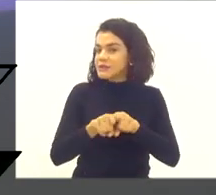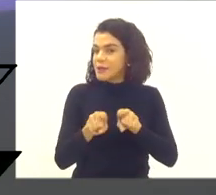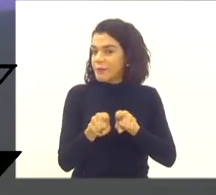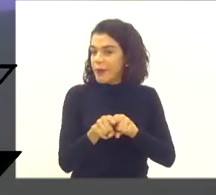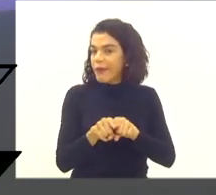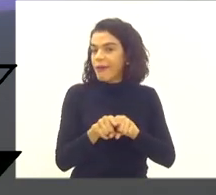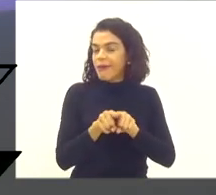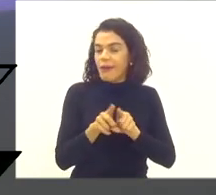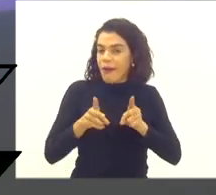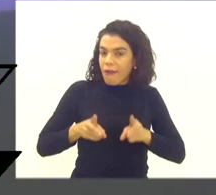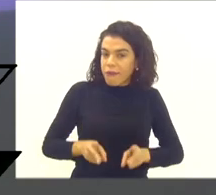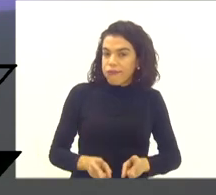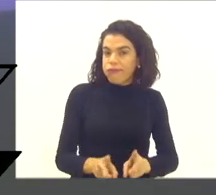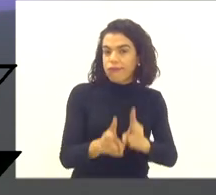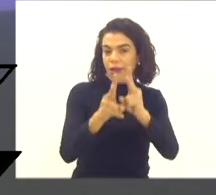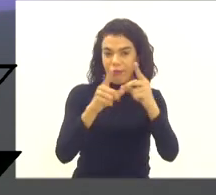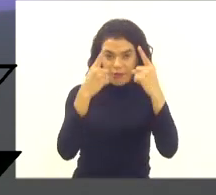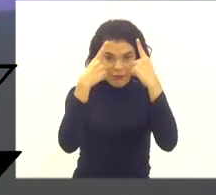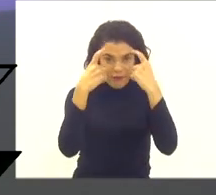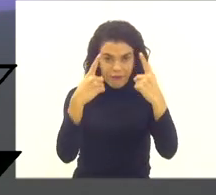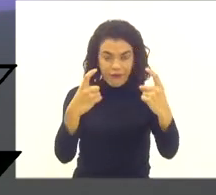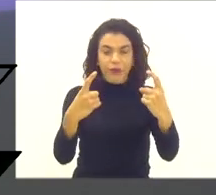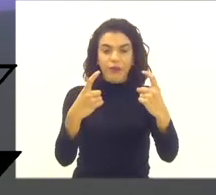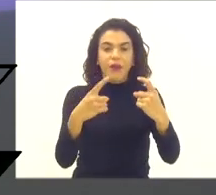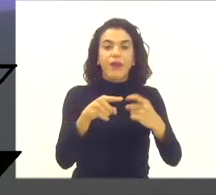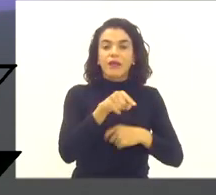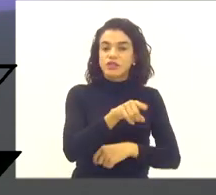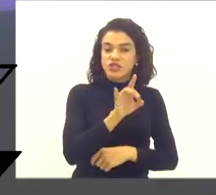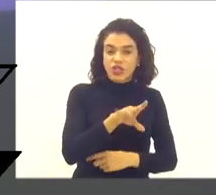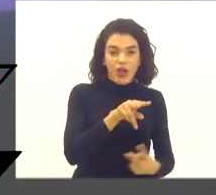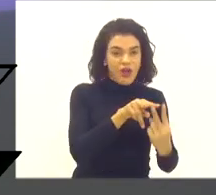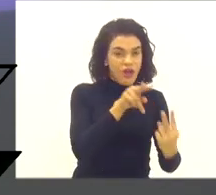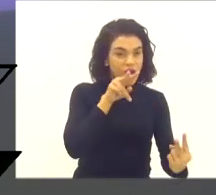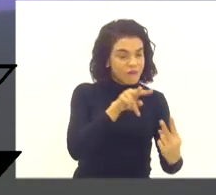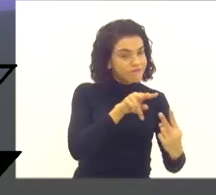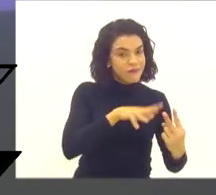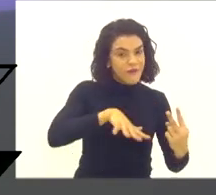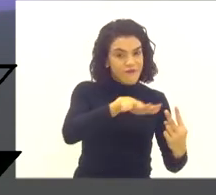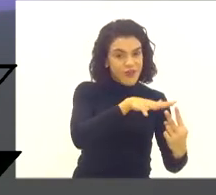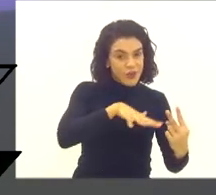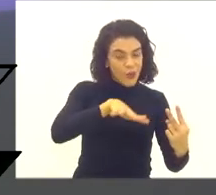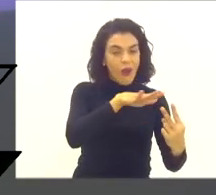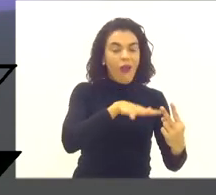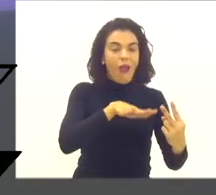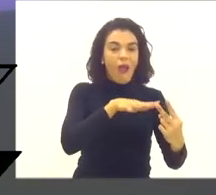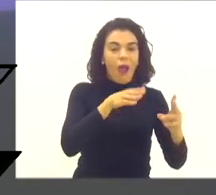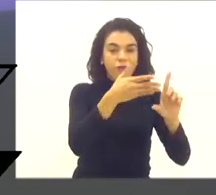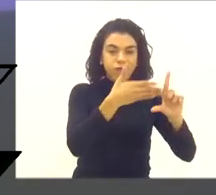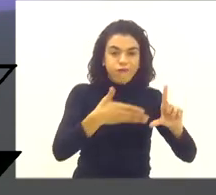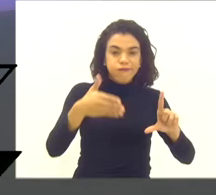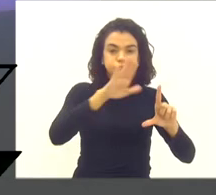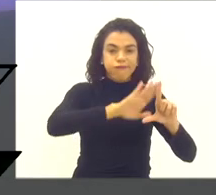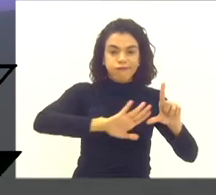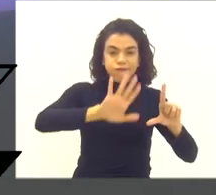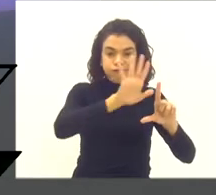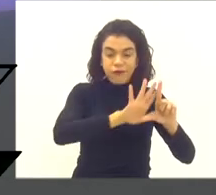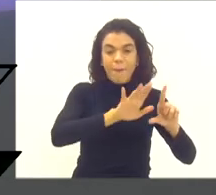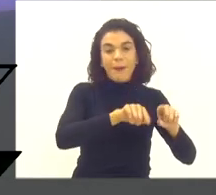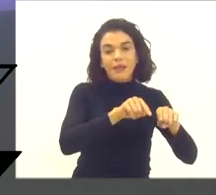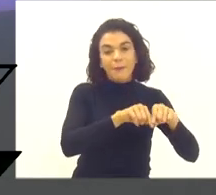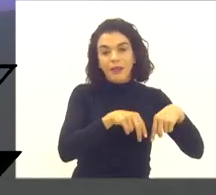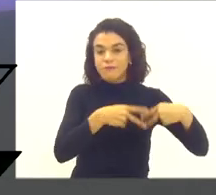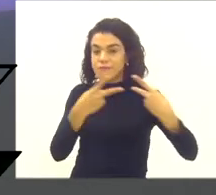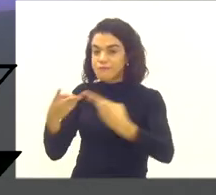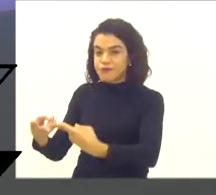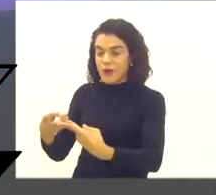contínuo da da violência que ele transcende o espaço online vai para offline